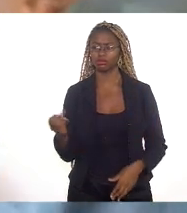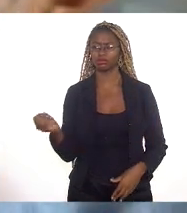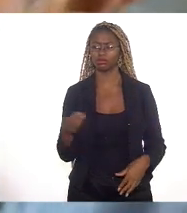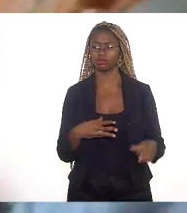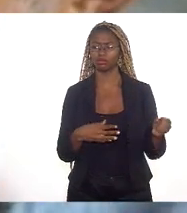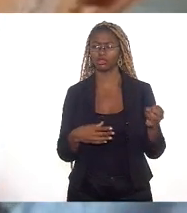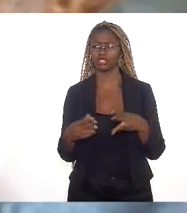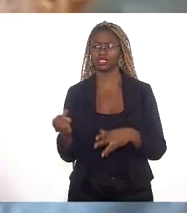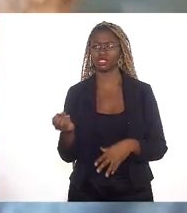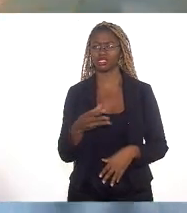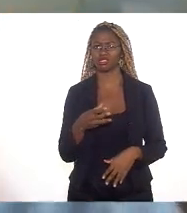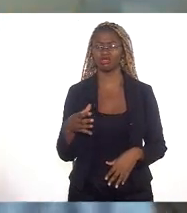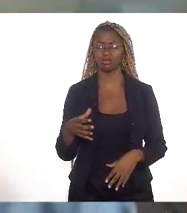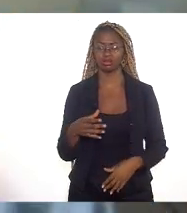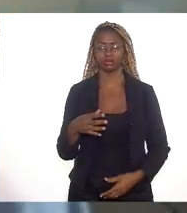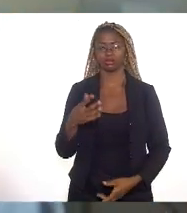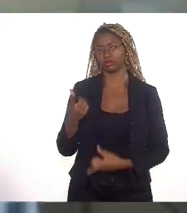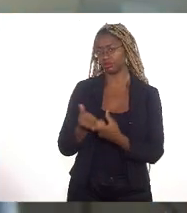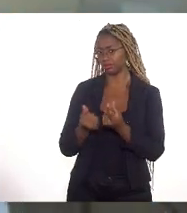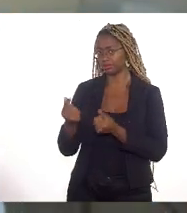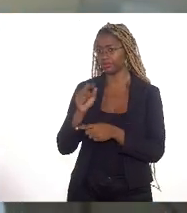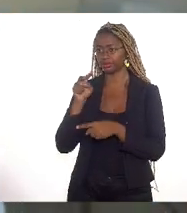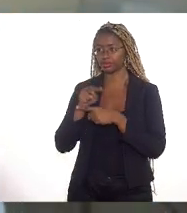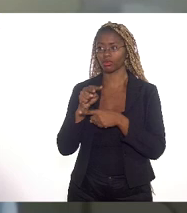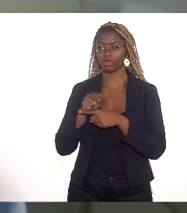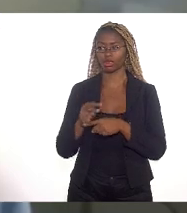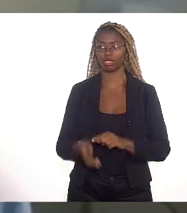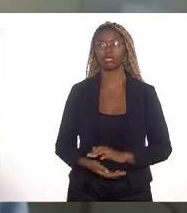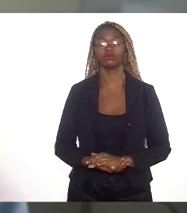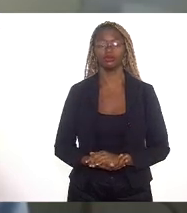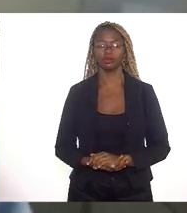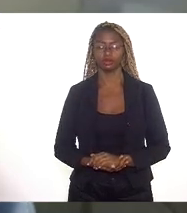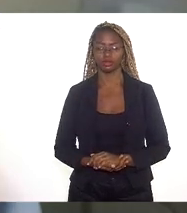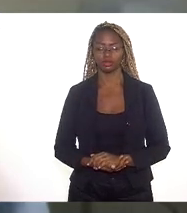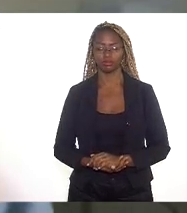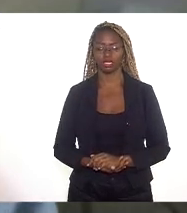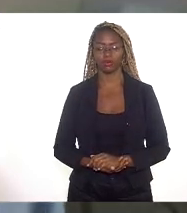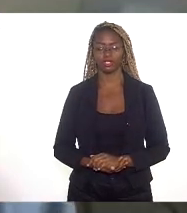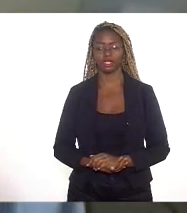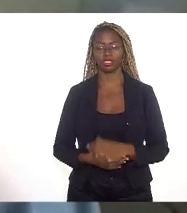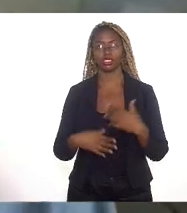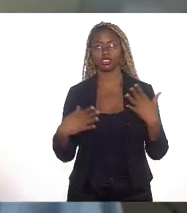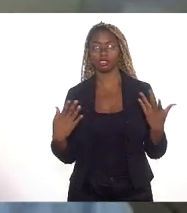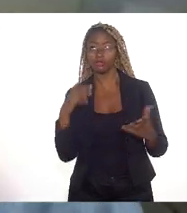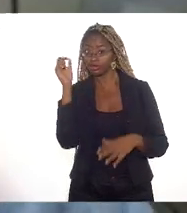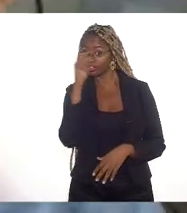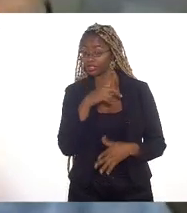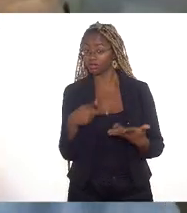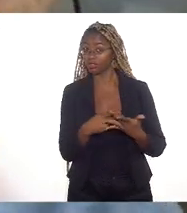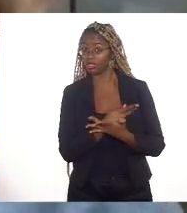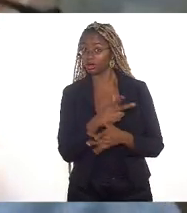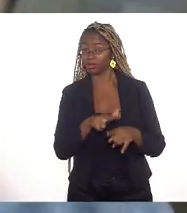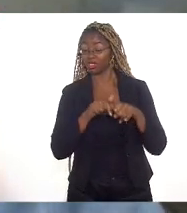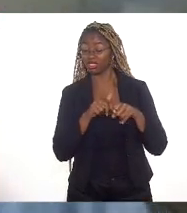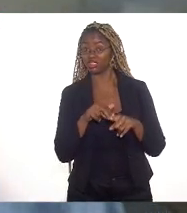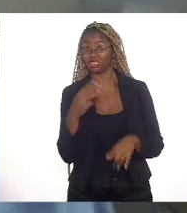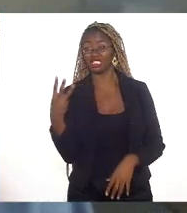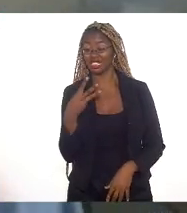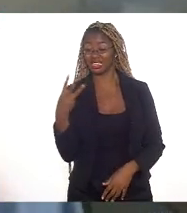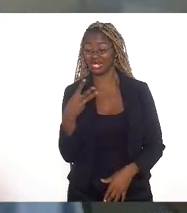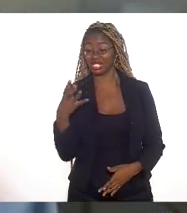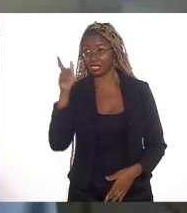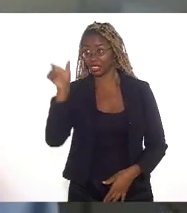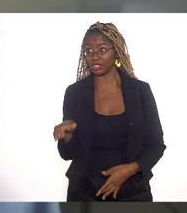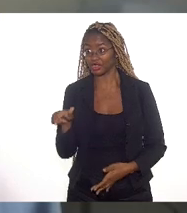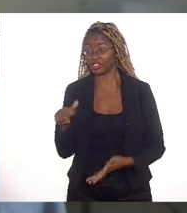que eu acho difícil que venha a ocorrer, visto que já nós entramos no terceiro secretário de Fazenda, mas é um